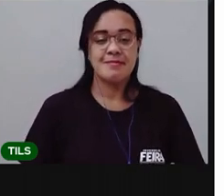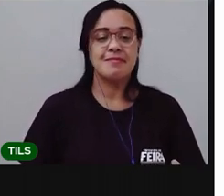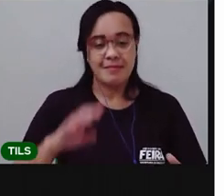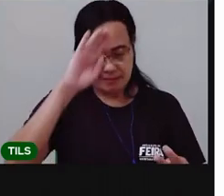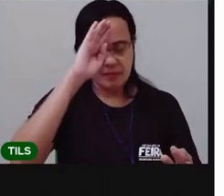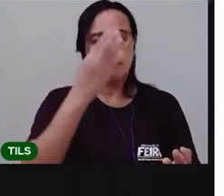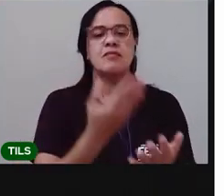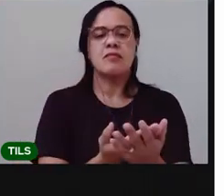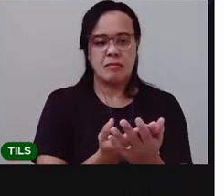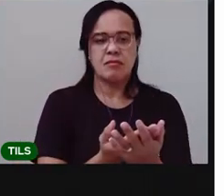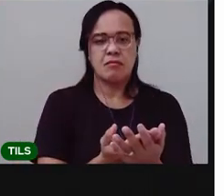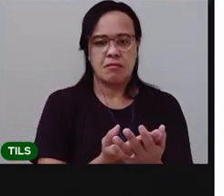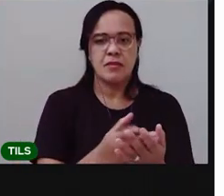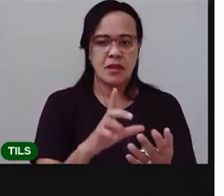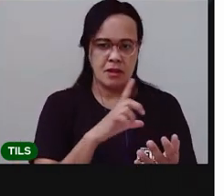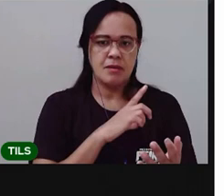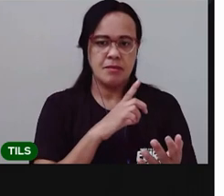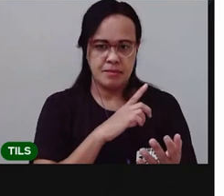Confiança, né?